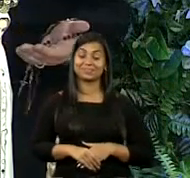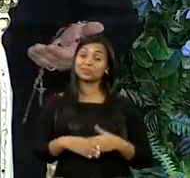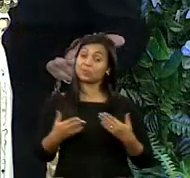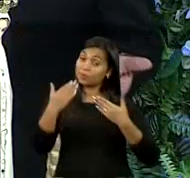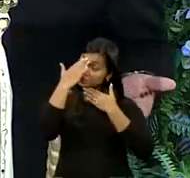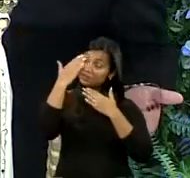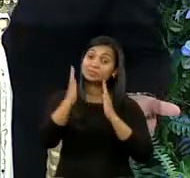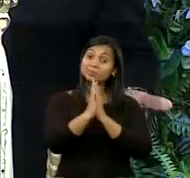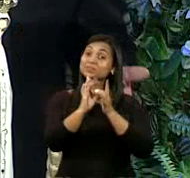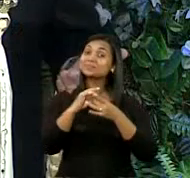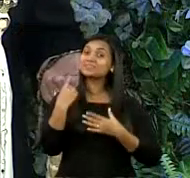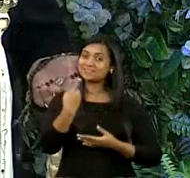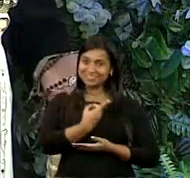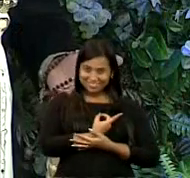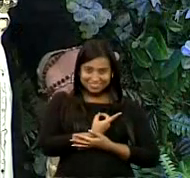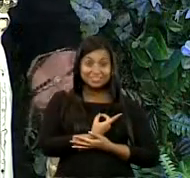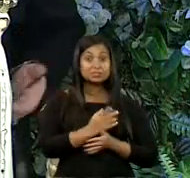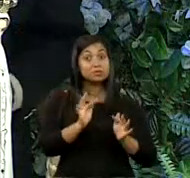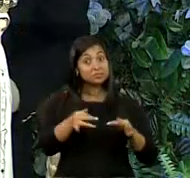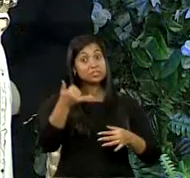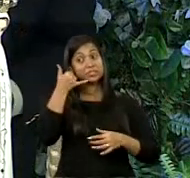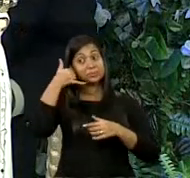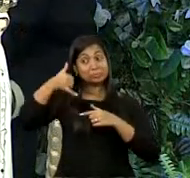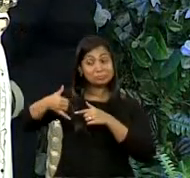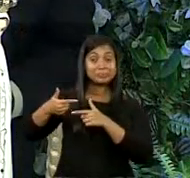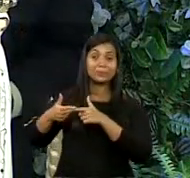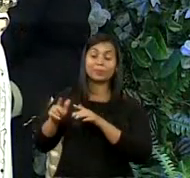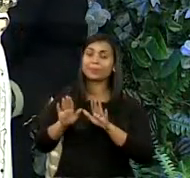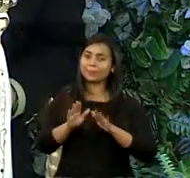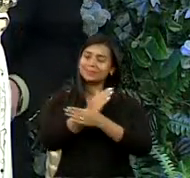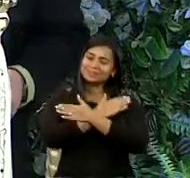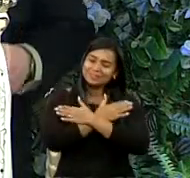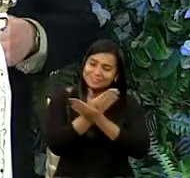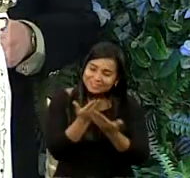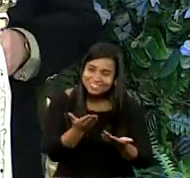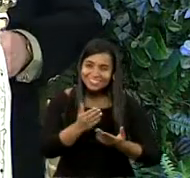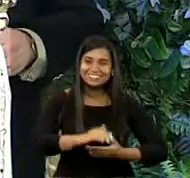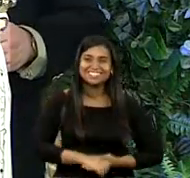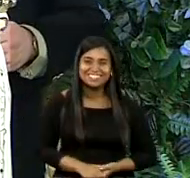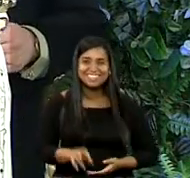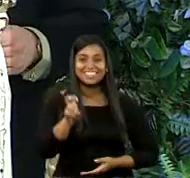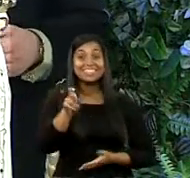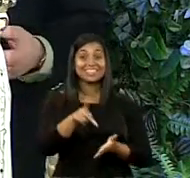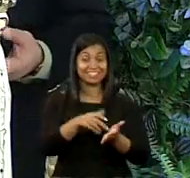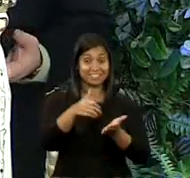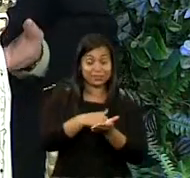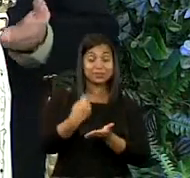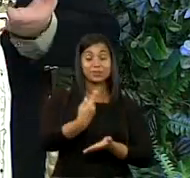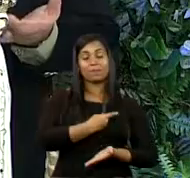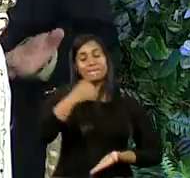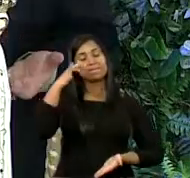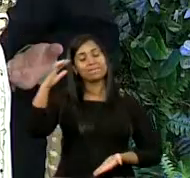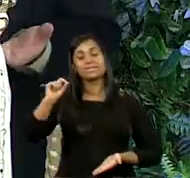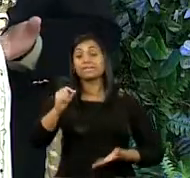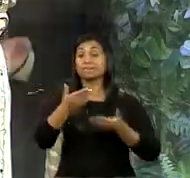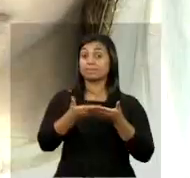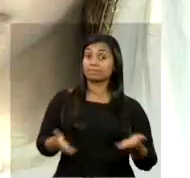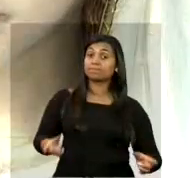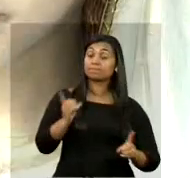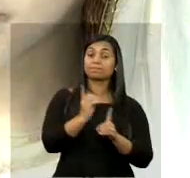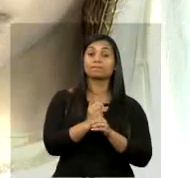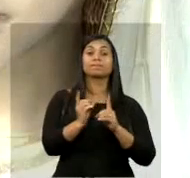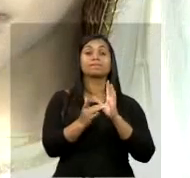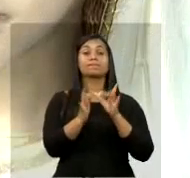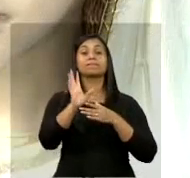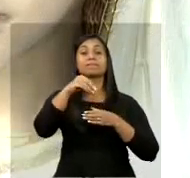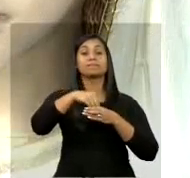Obrigado por rezar com a gente. No finalzinho, acho que caiu a ligação. Mais um abraço, Eliana. quinto mistério gozoso, nós contemplamos a perda e o encontro